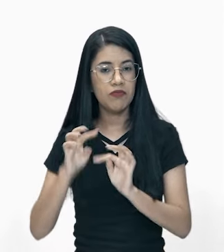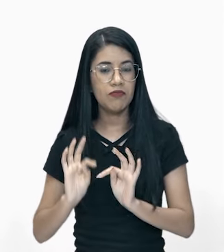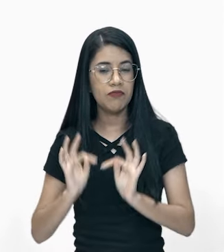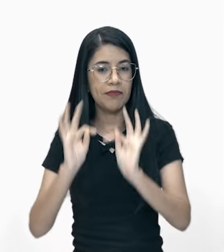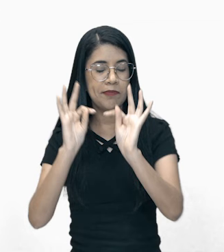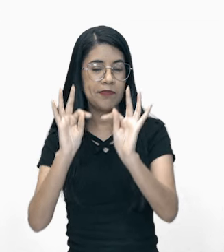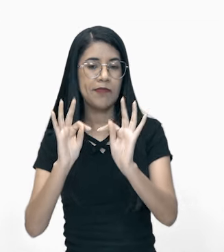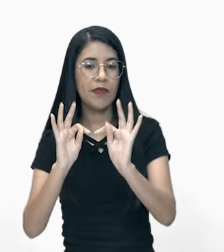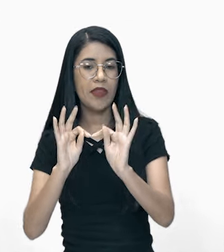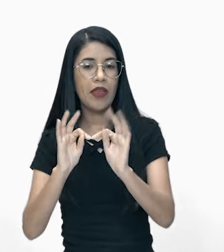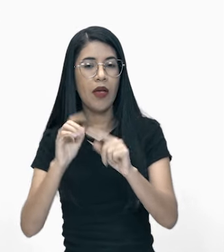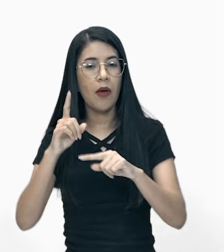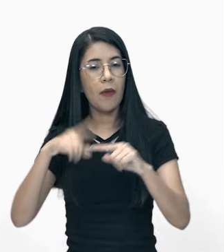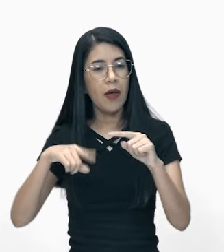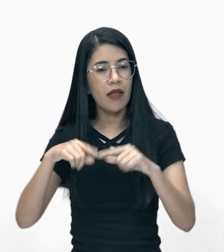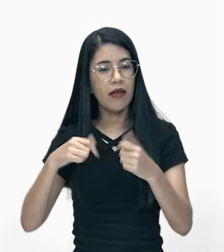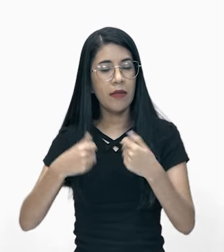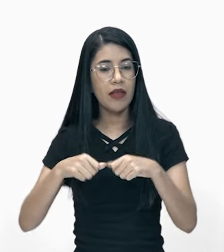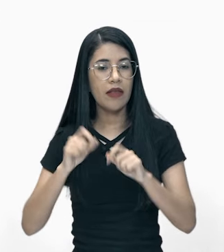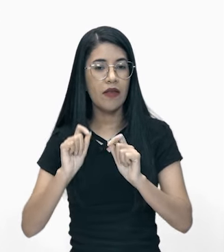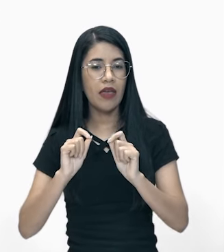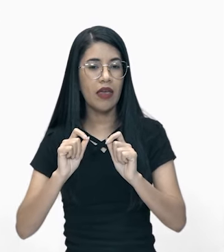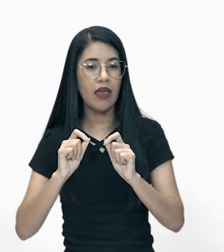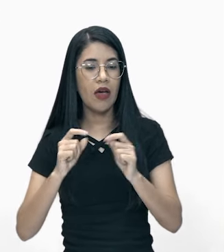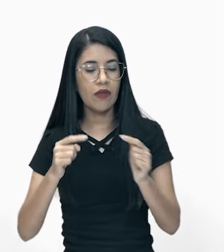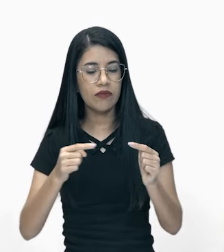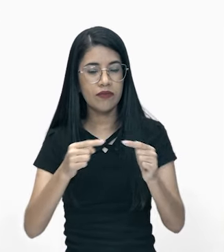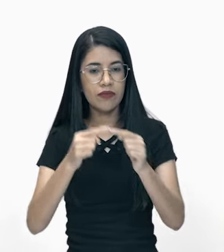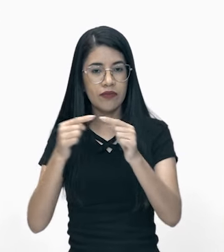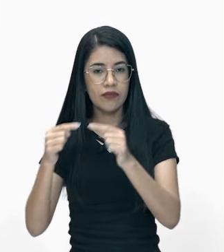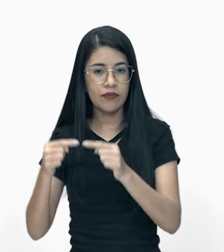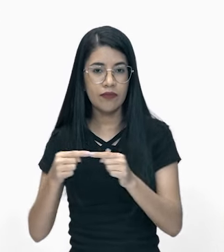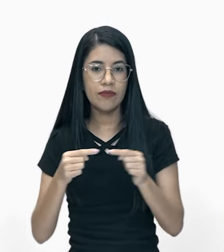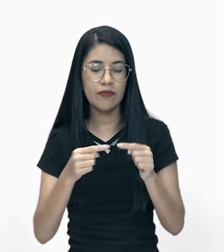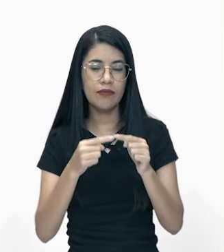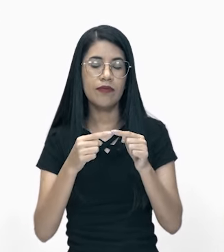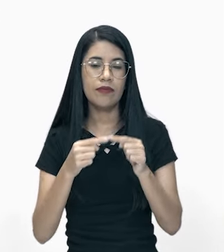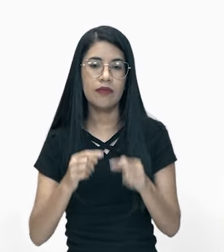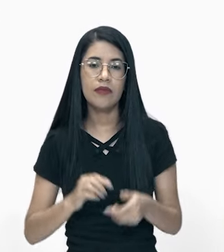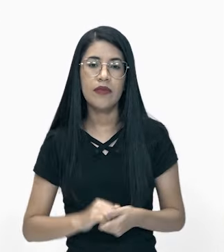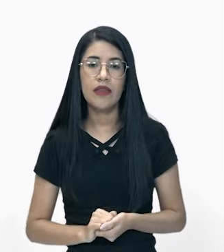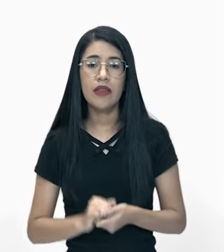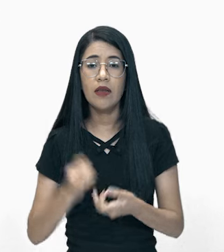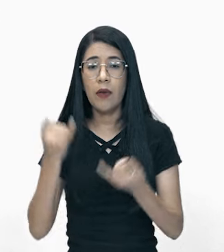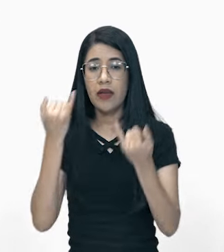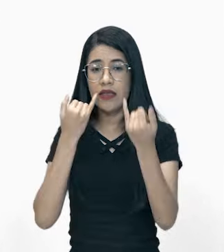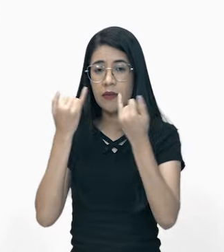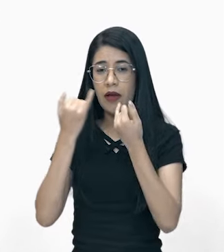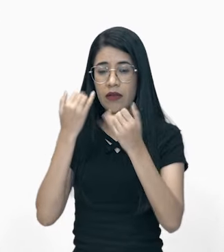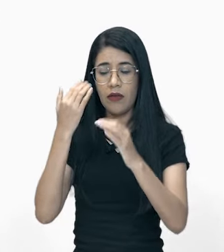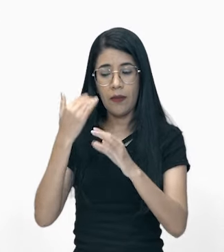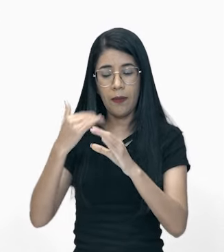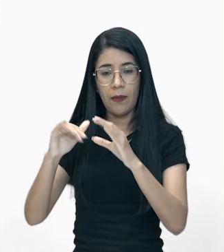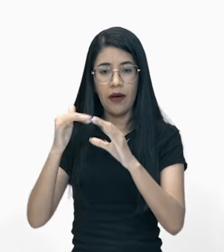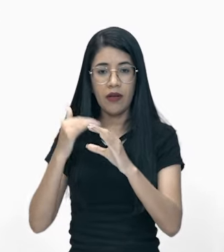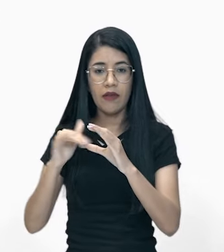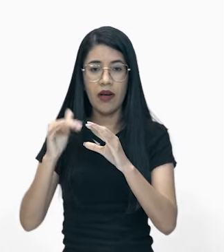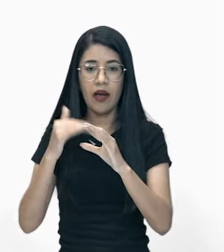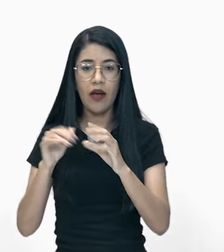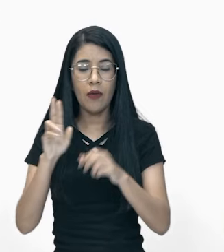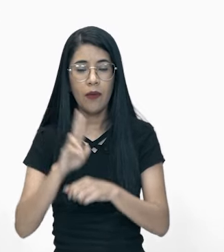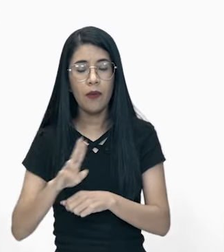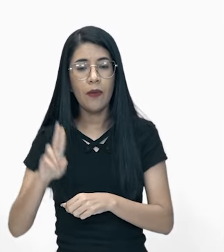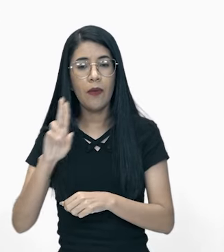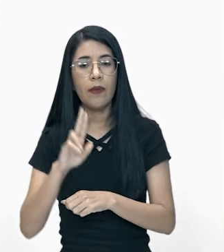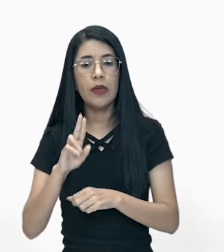os aparelhos devem ser pareados. Então, as informações são passadas